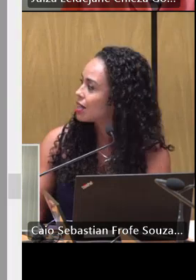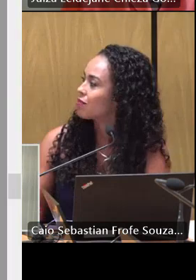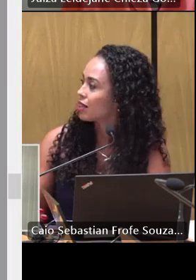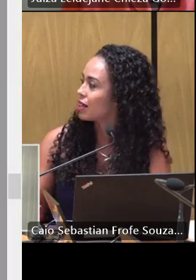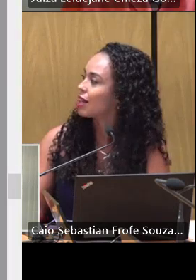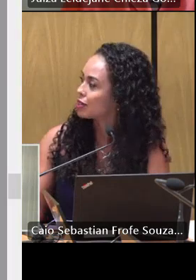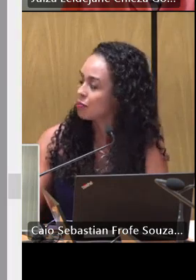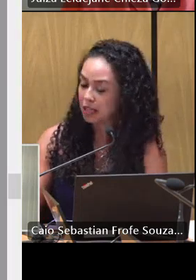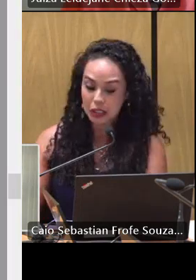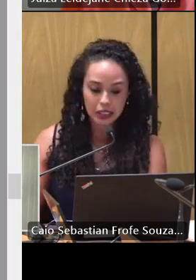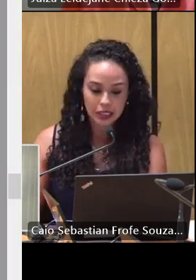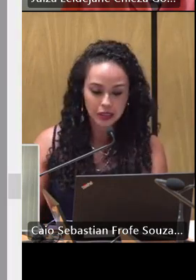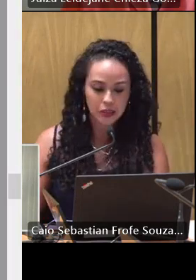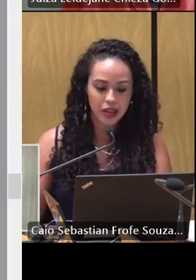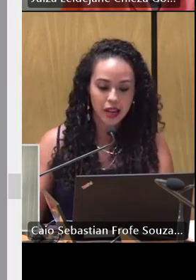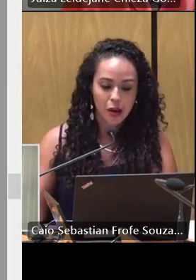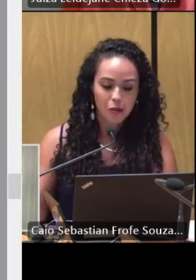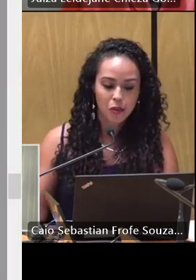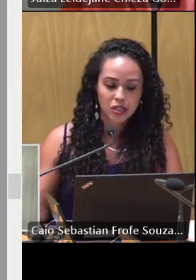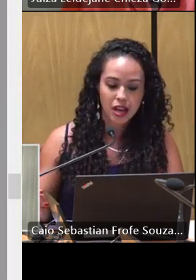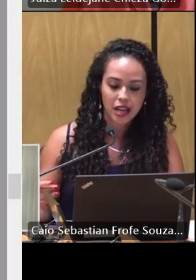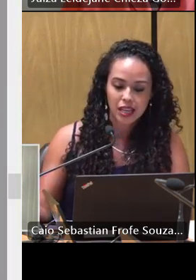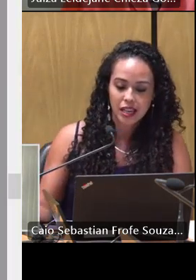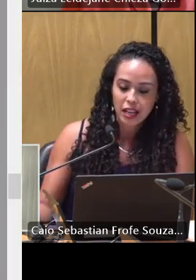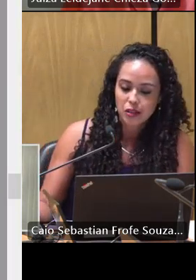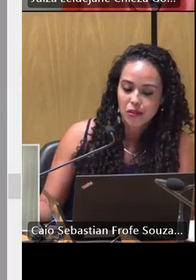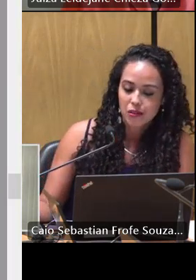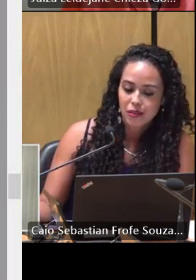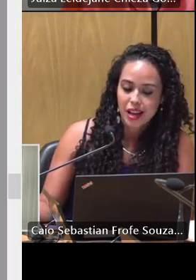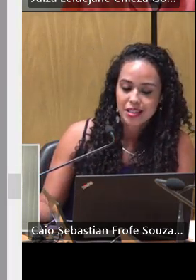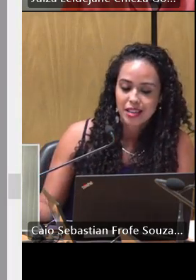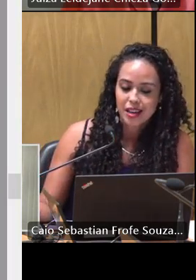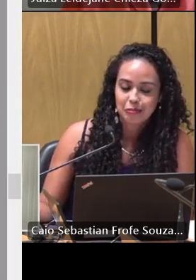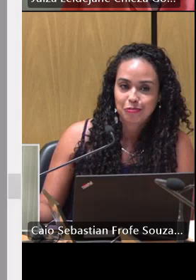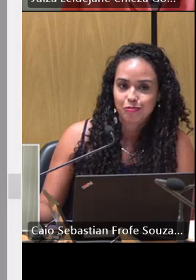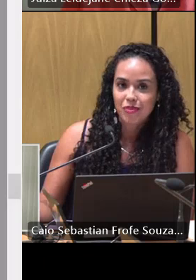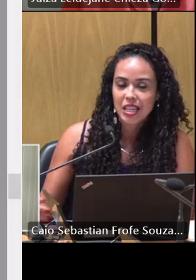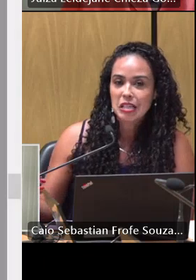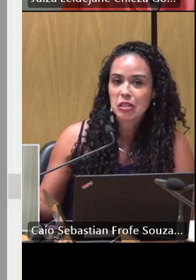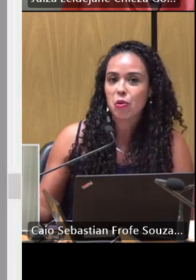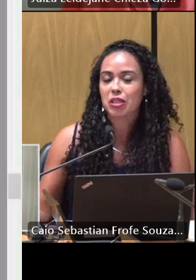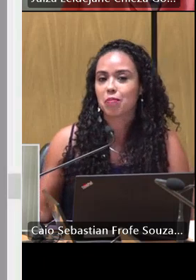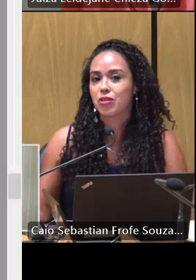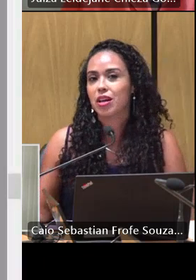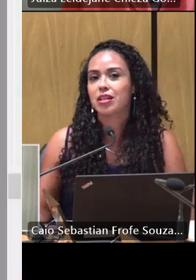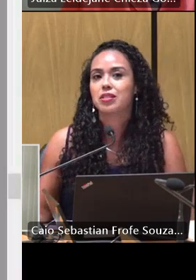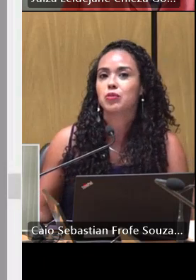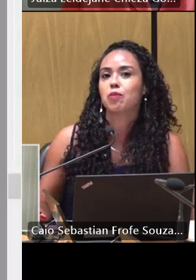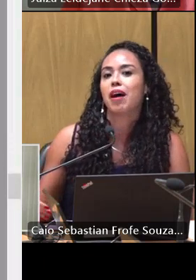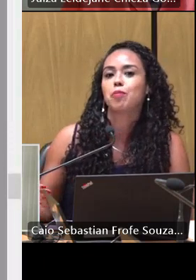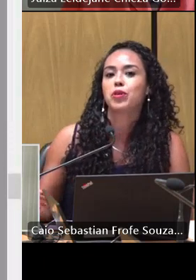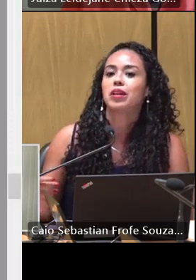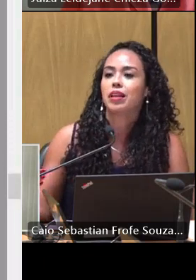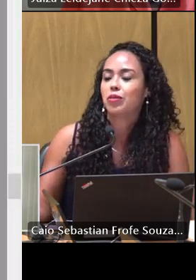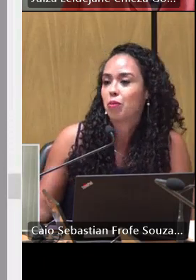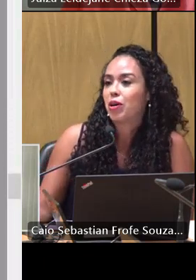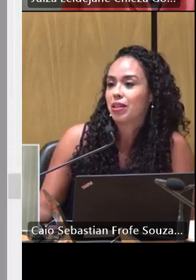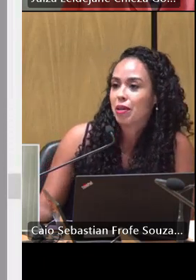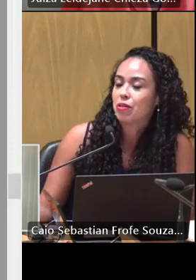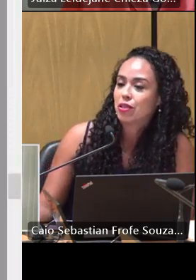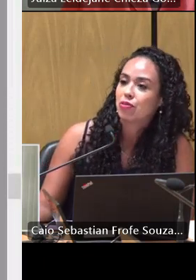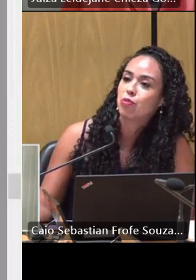Almeida que vai tratar justamente disso né mostrar que no essa esse comportamento de racismo é muito além